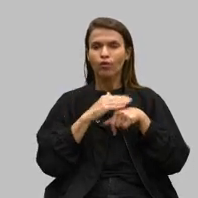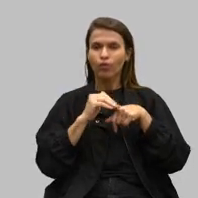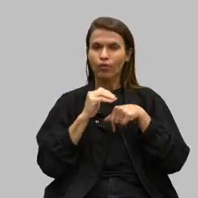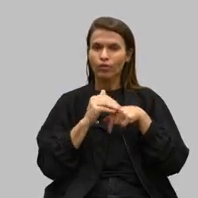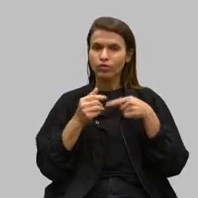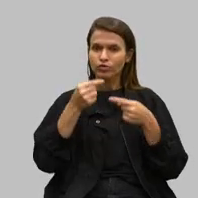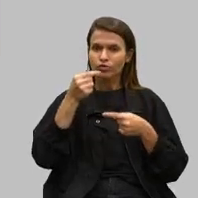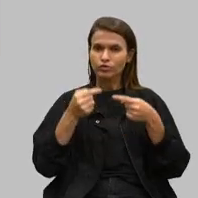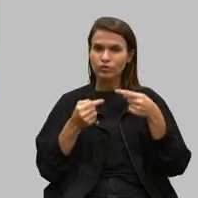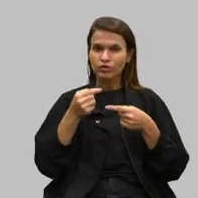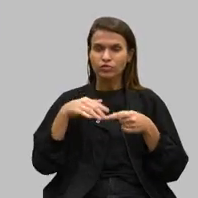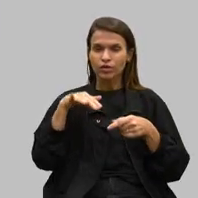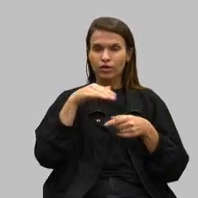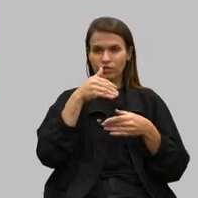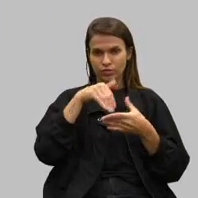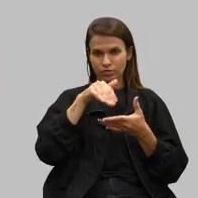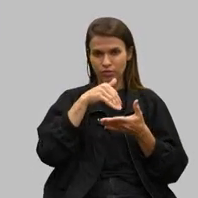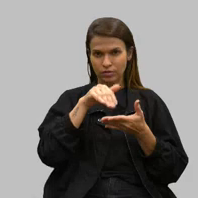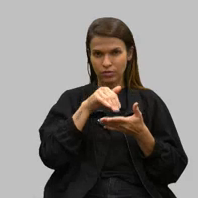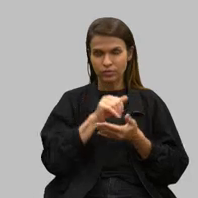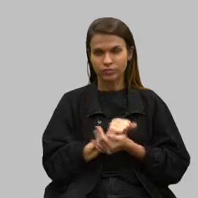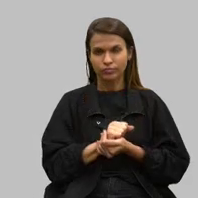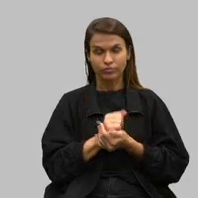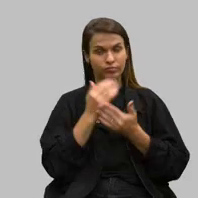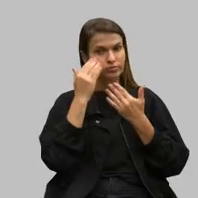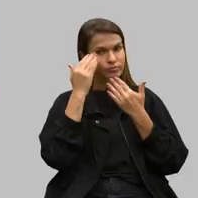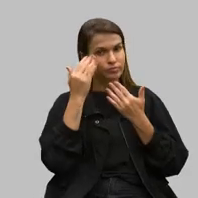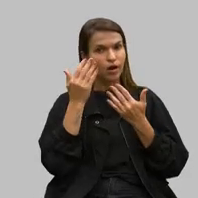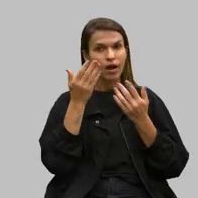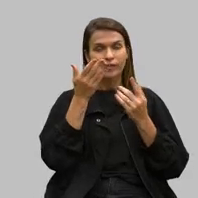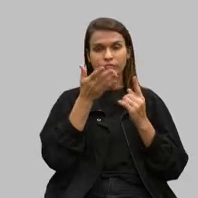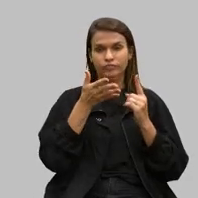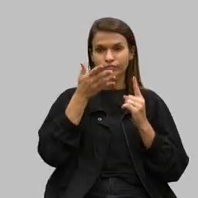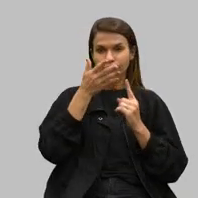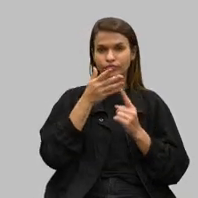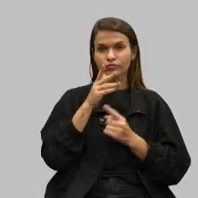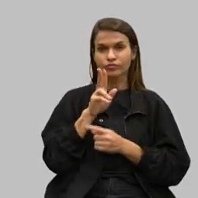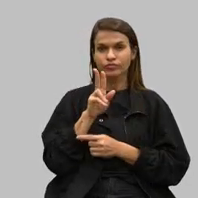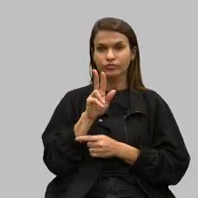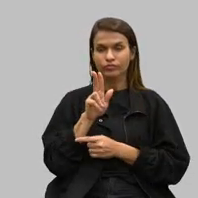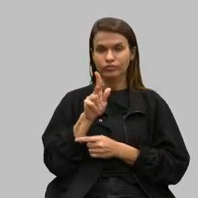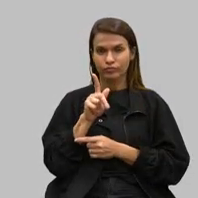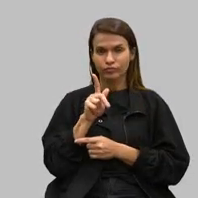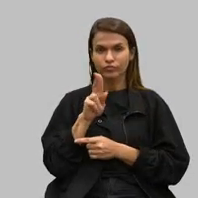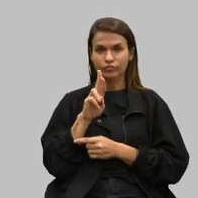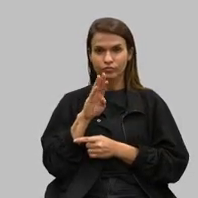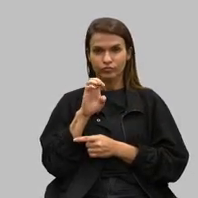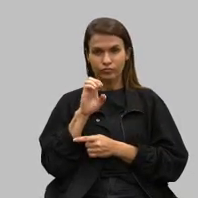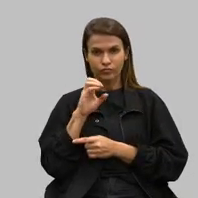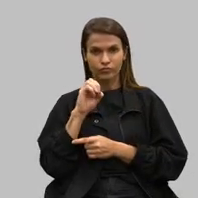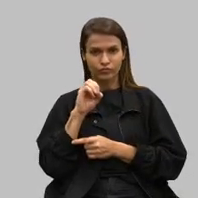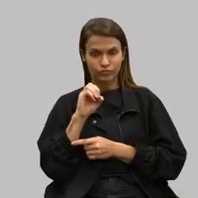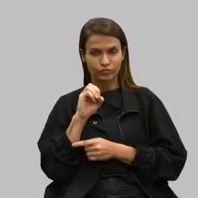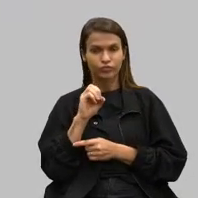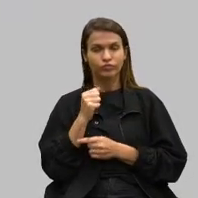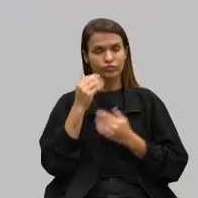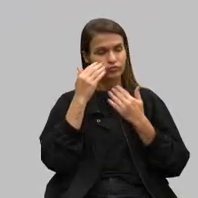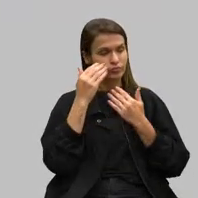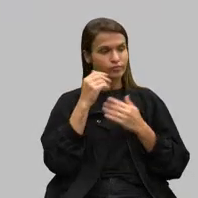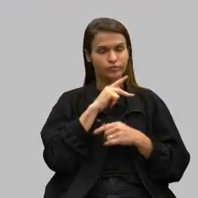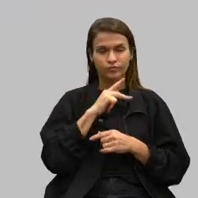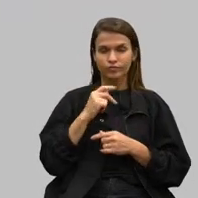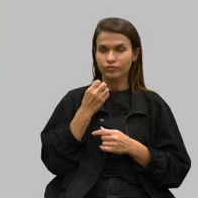isso na secretaria. Obrigado, com a palavra Grego da Fundação. Obrigado, presidente, boa tarde, secretário Fábio,